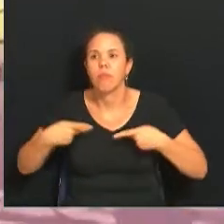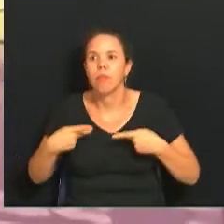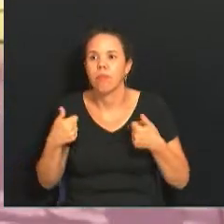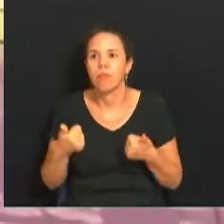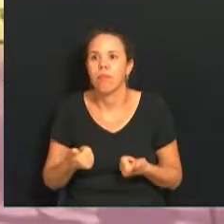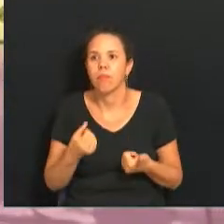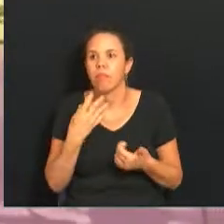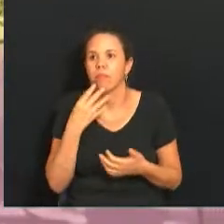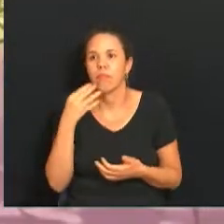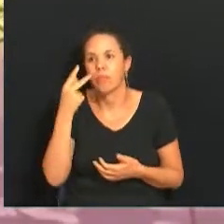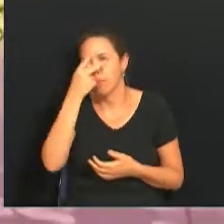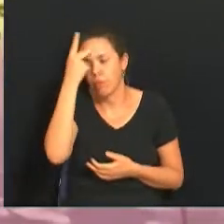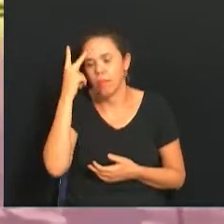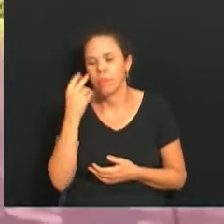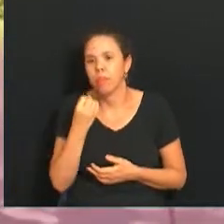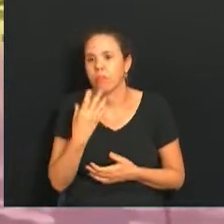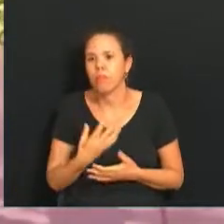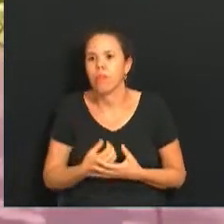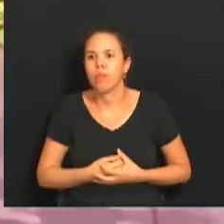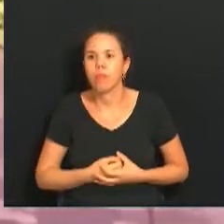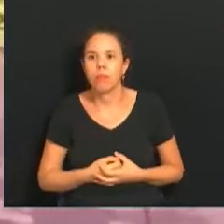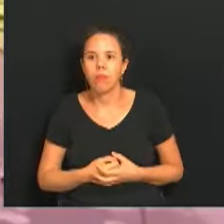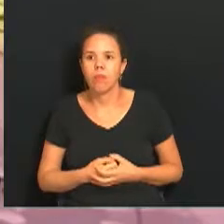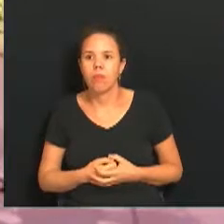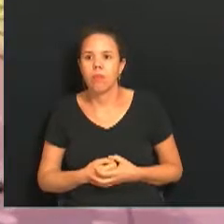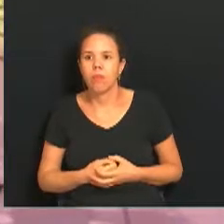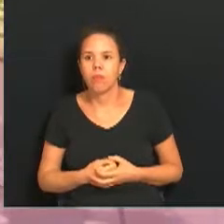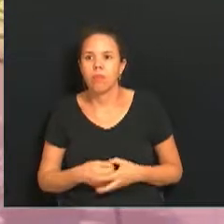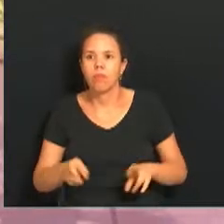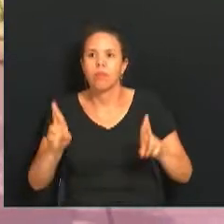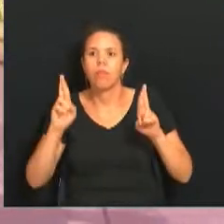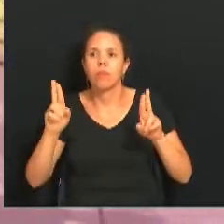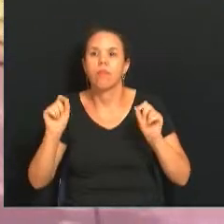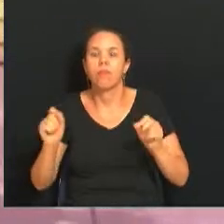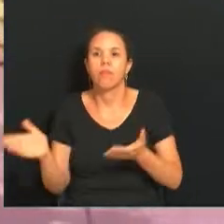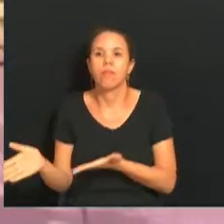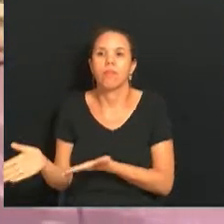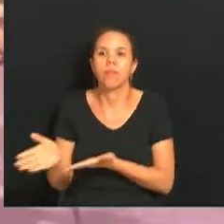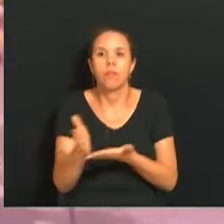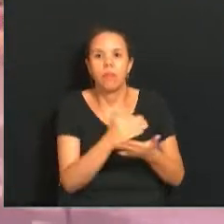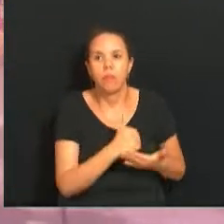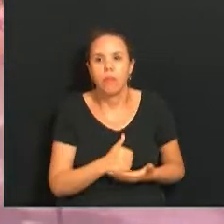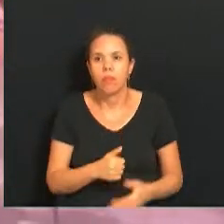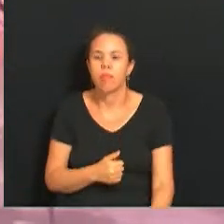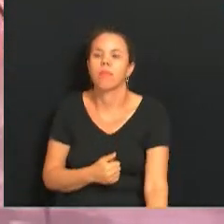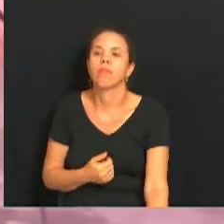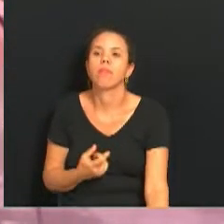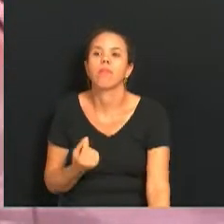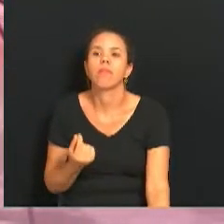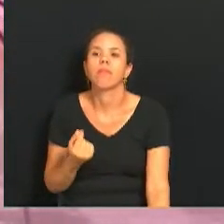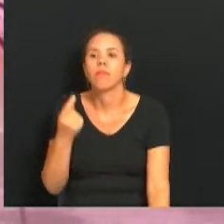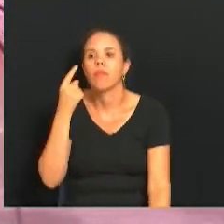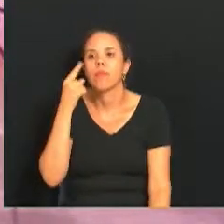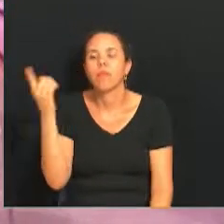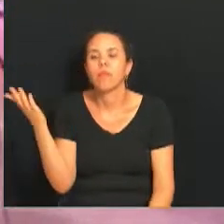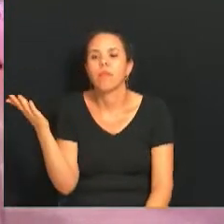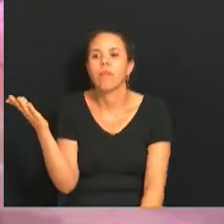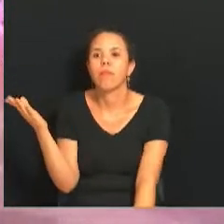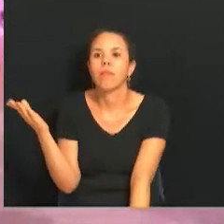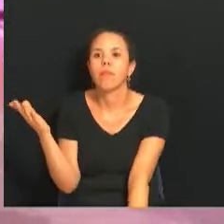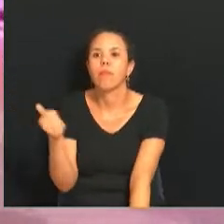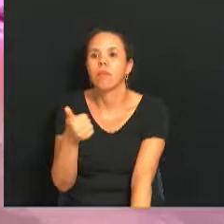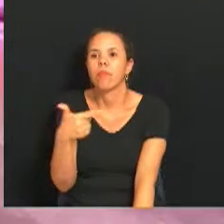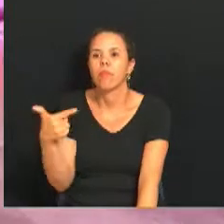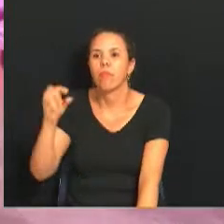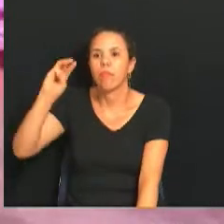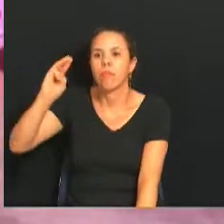são boas, você entendeu? E a gente espera o quê? Vai arrecadar, a gente estava vendo ali na matéria, 12